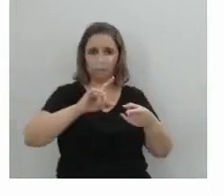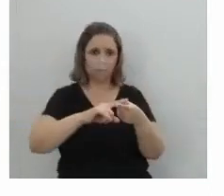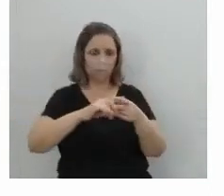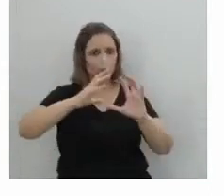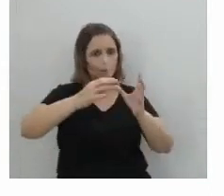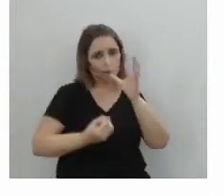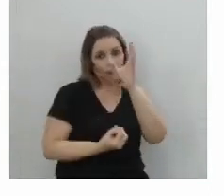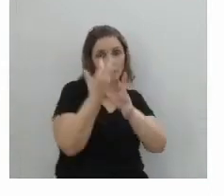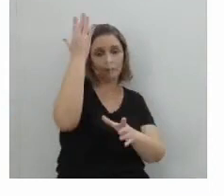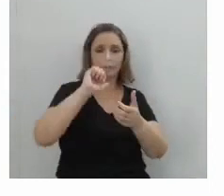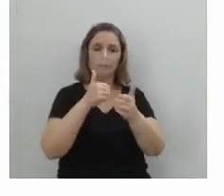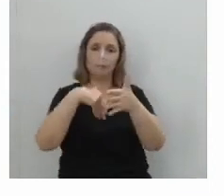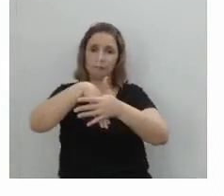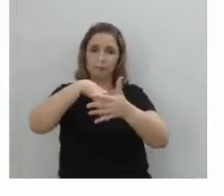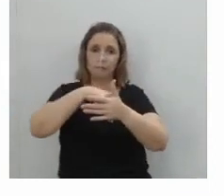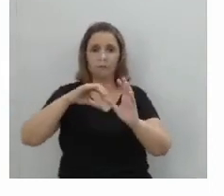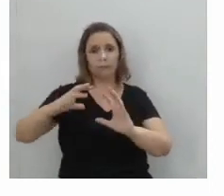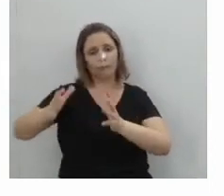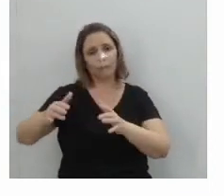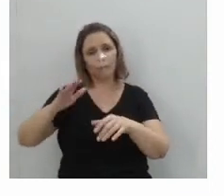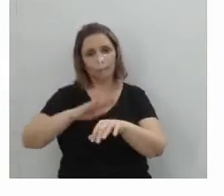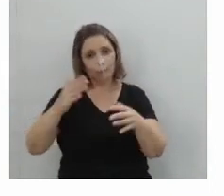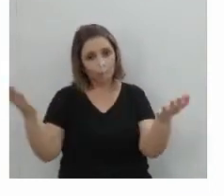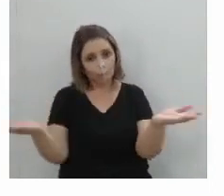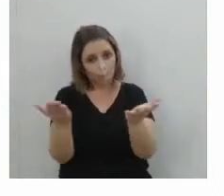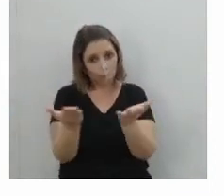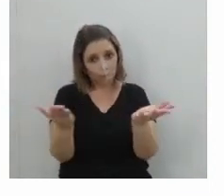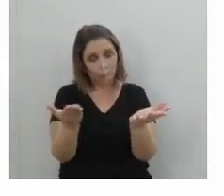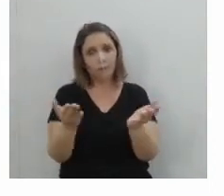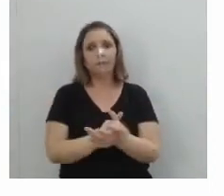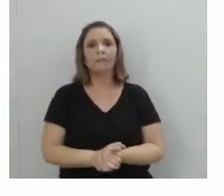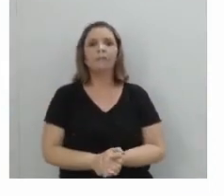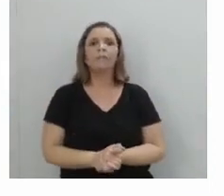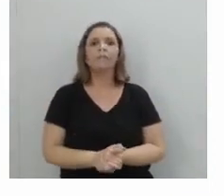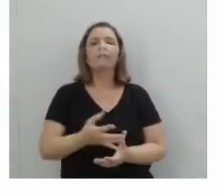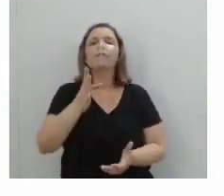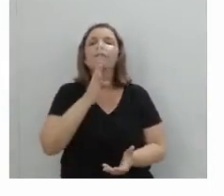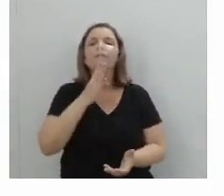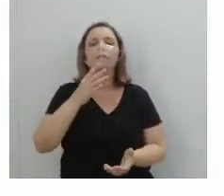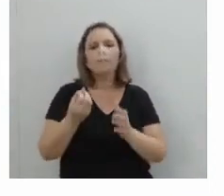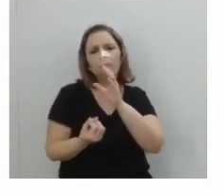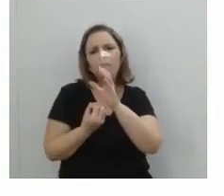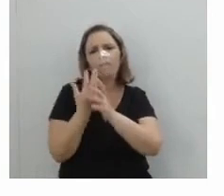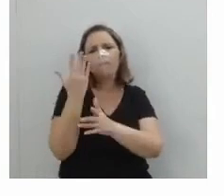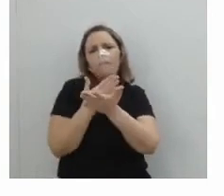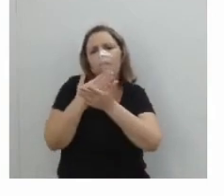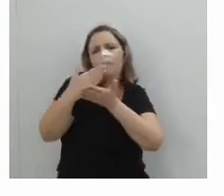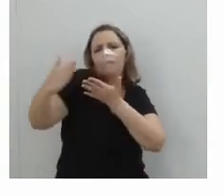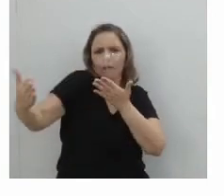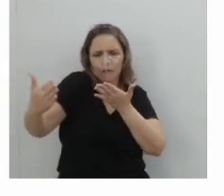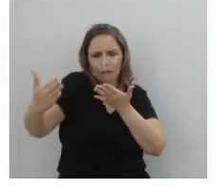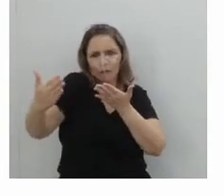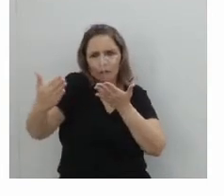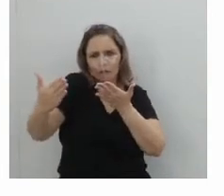origem do futebol e a bola mais tradicional que vocês conhecem hoje. Vamos conhecer um pouco da origem, de como foi